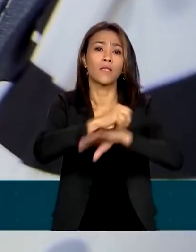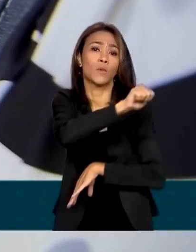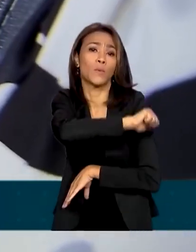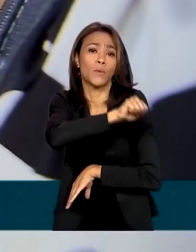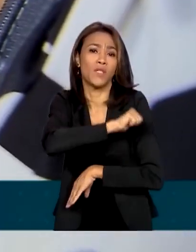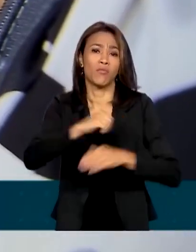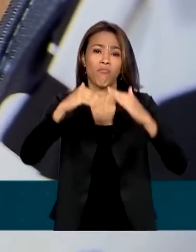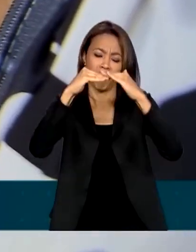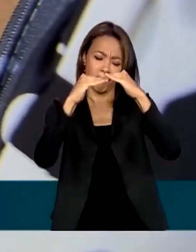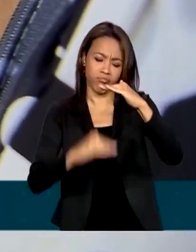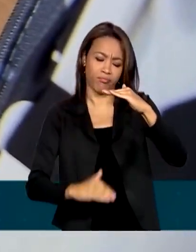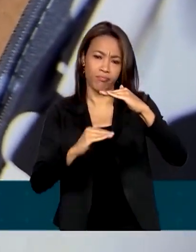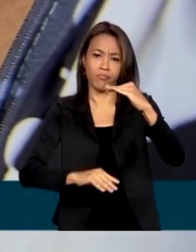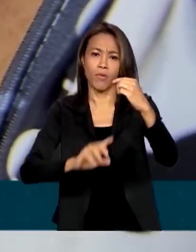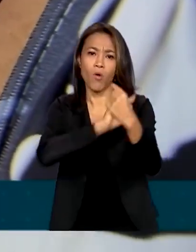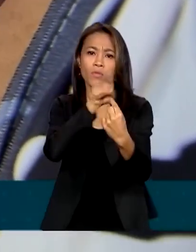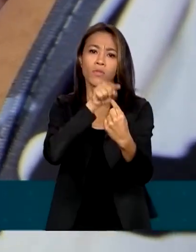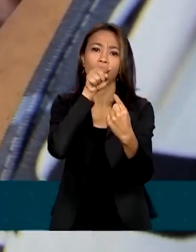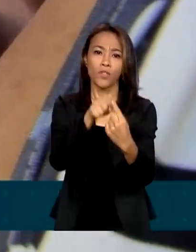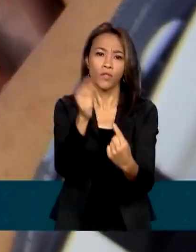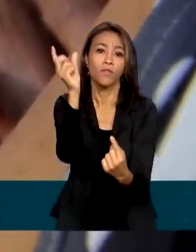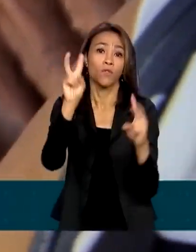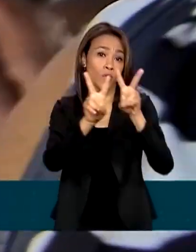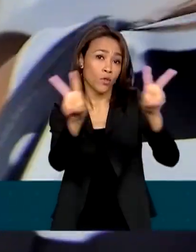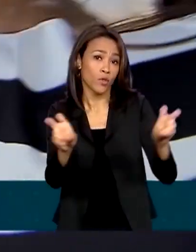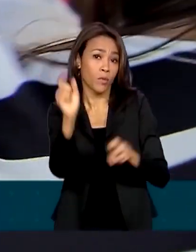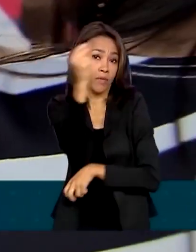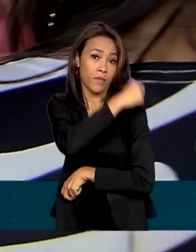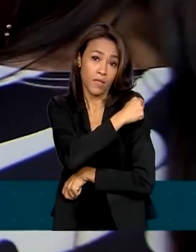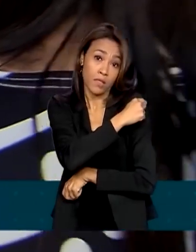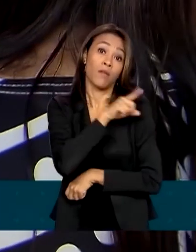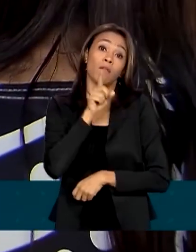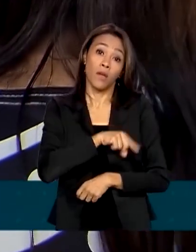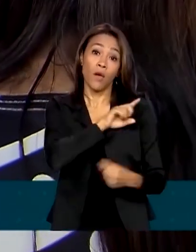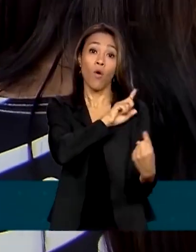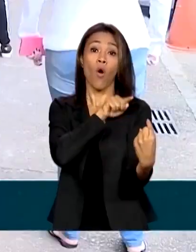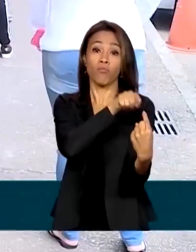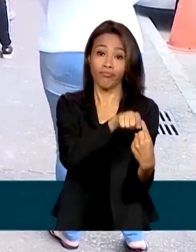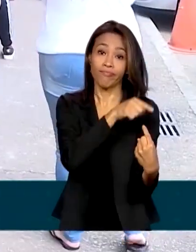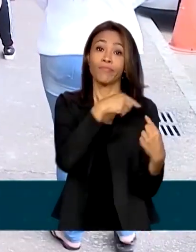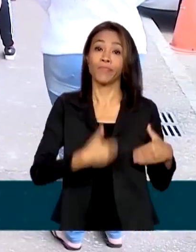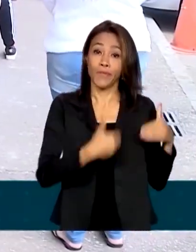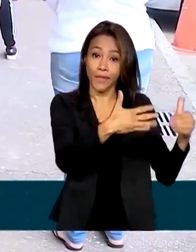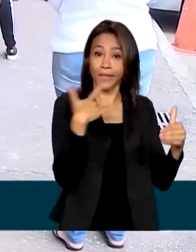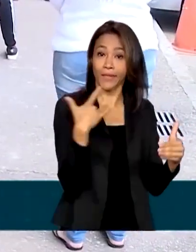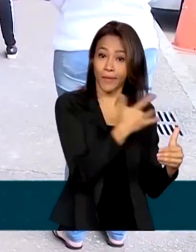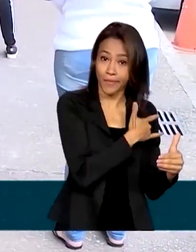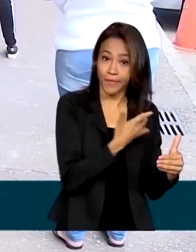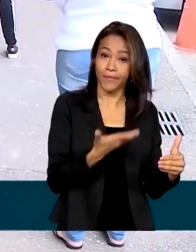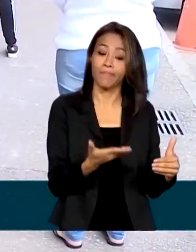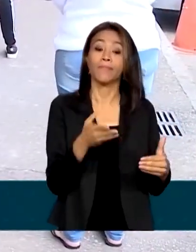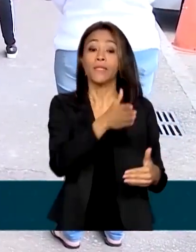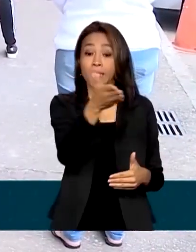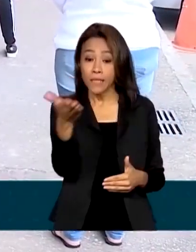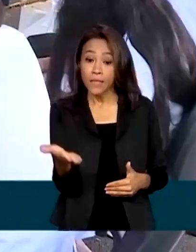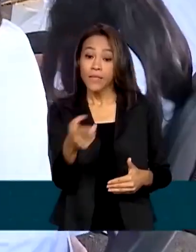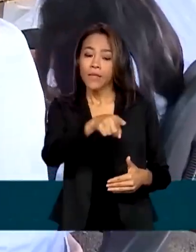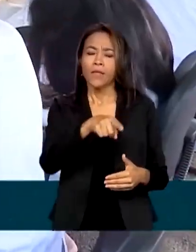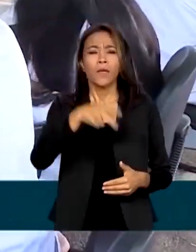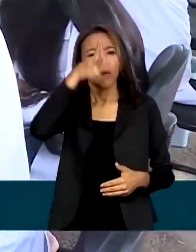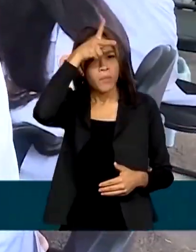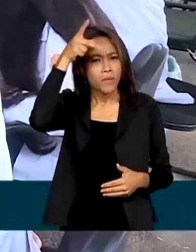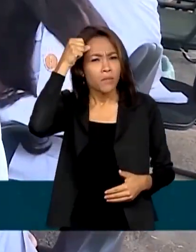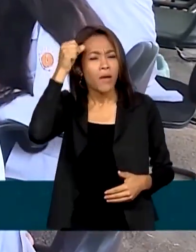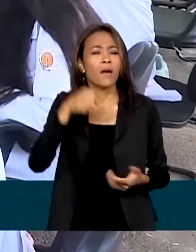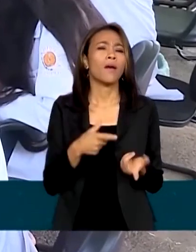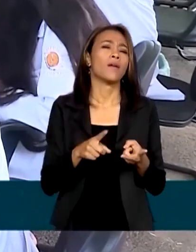ficado abaixo da meta de vacinação estipulada pelo Ministério da Saúde. E governantes federais, estaduais e